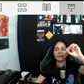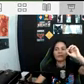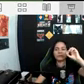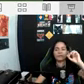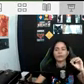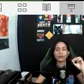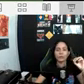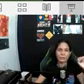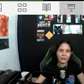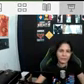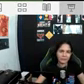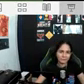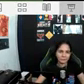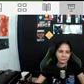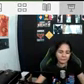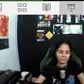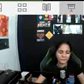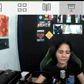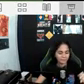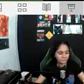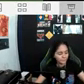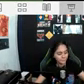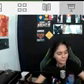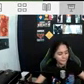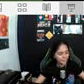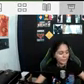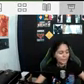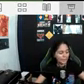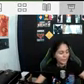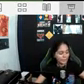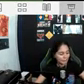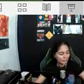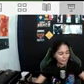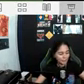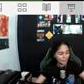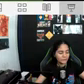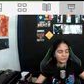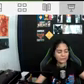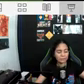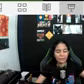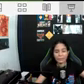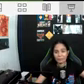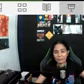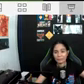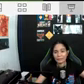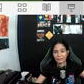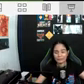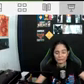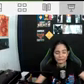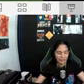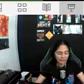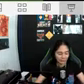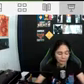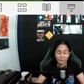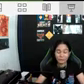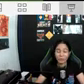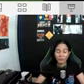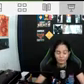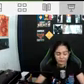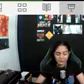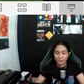do que a gente tinha como média, tá? E aí, é importante saber interpretar esses